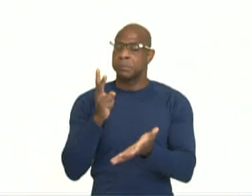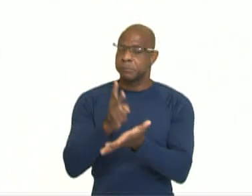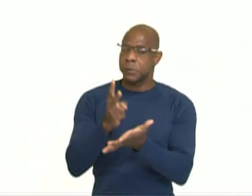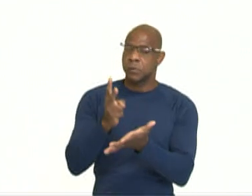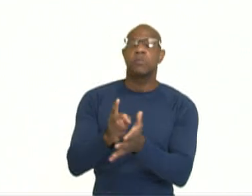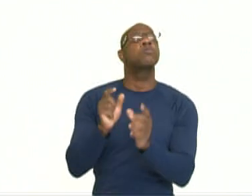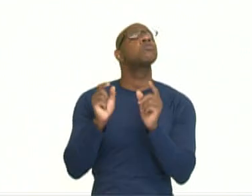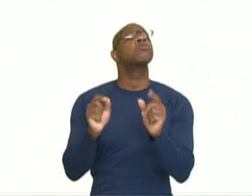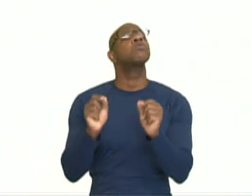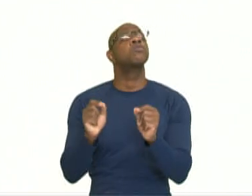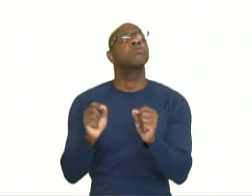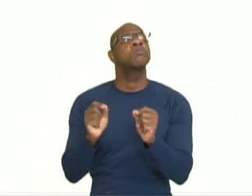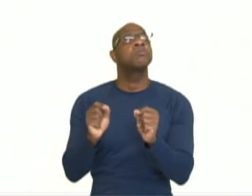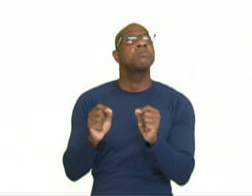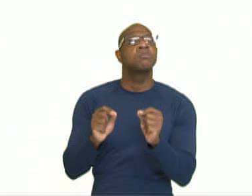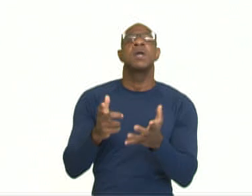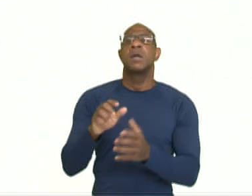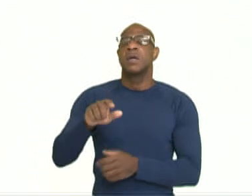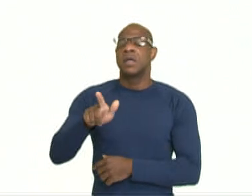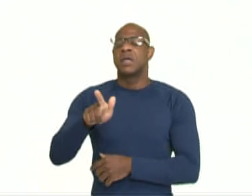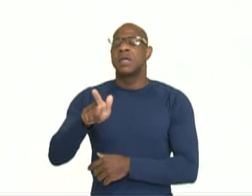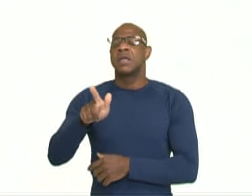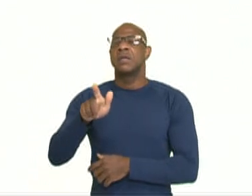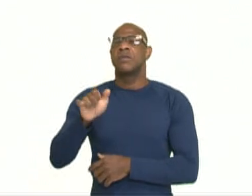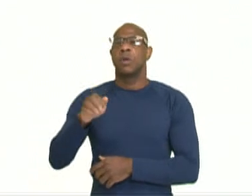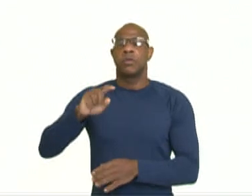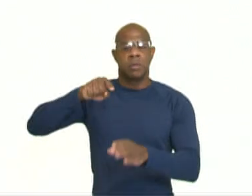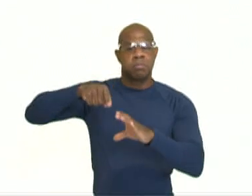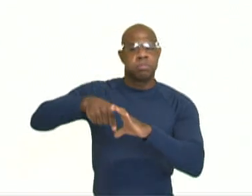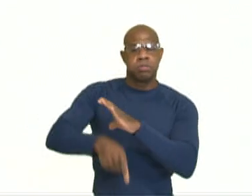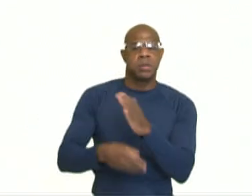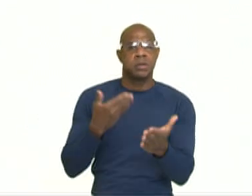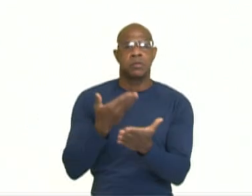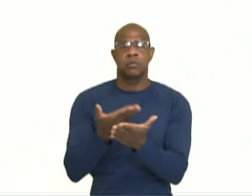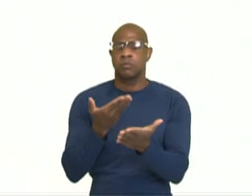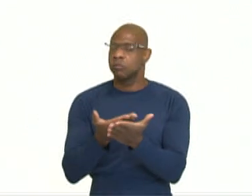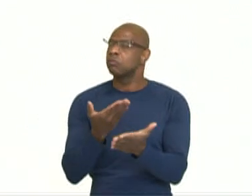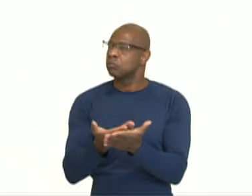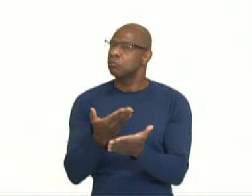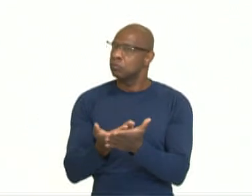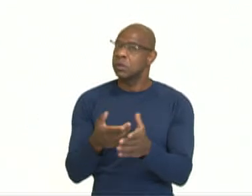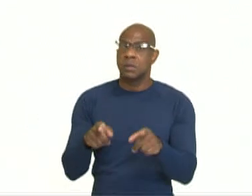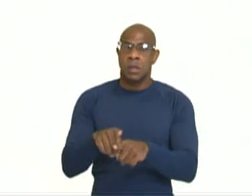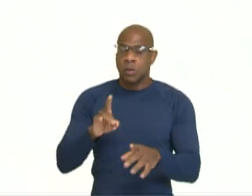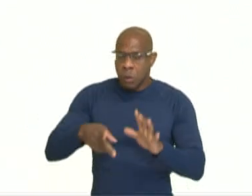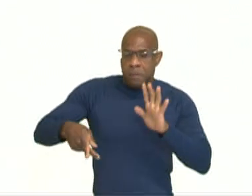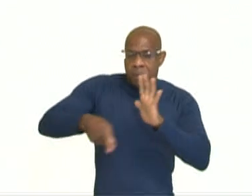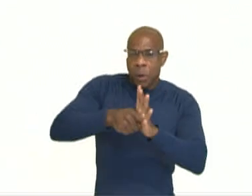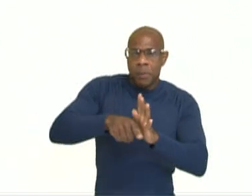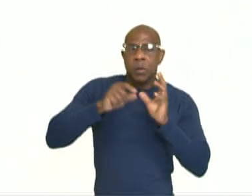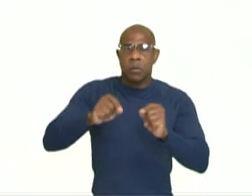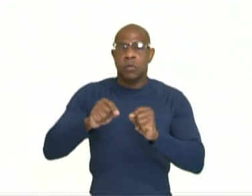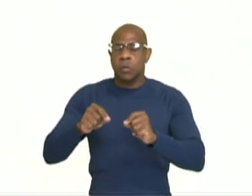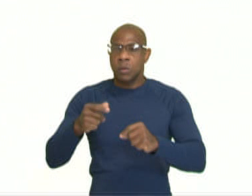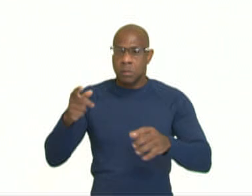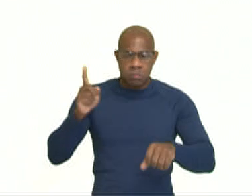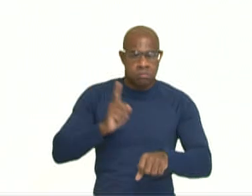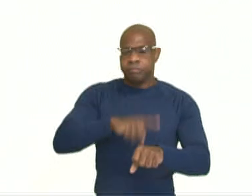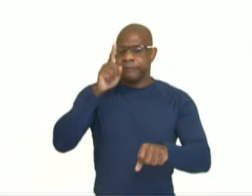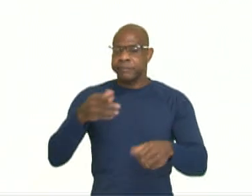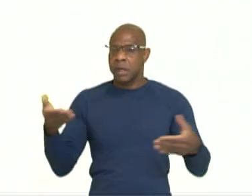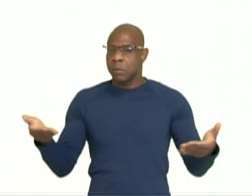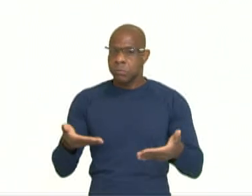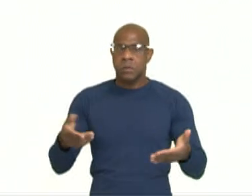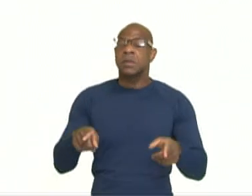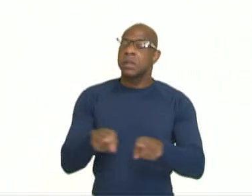o constante aprimoramento da geologia, que literalmente estuda não só a especificidade do momento, mas